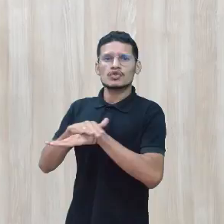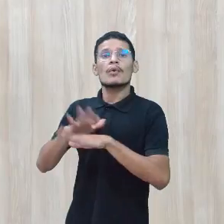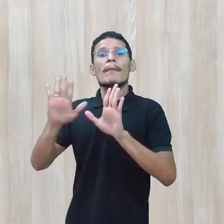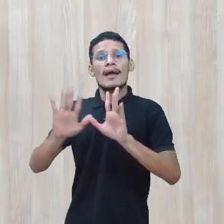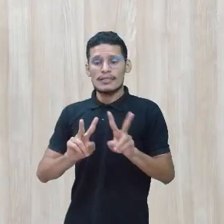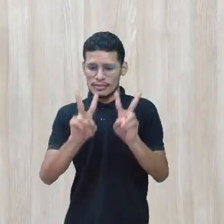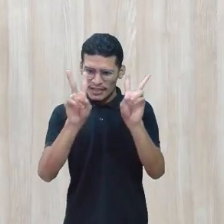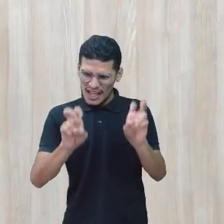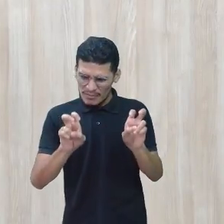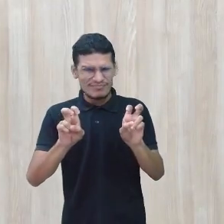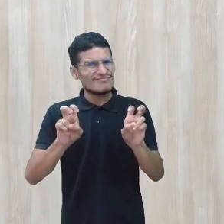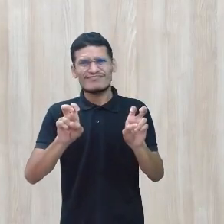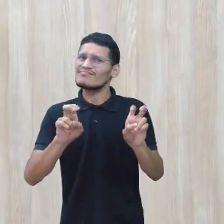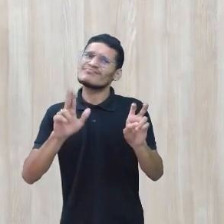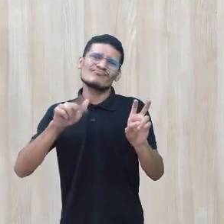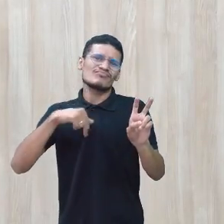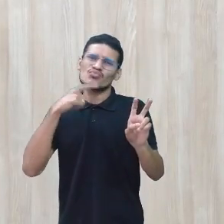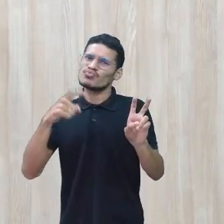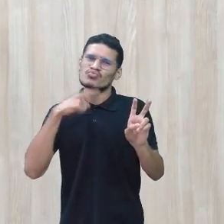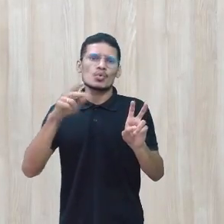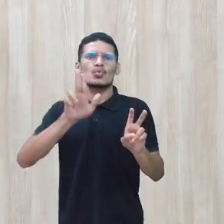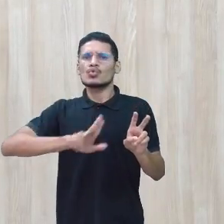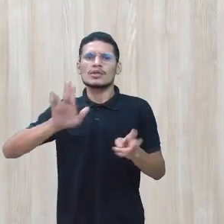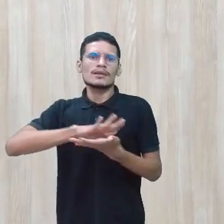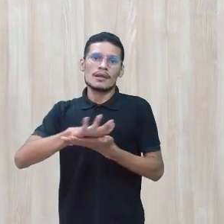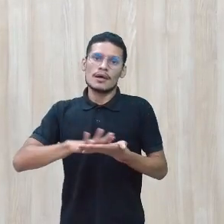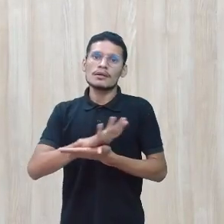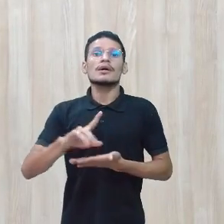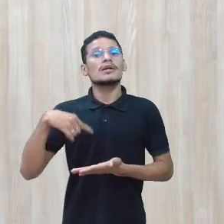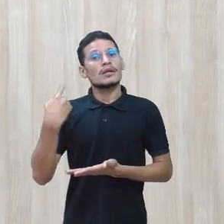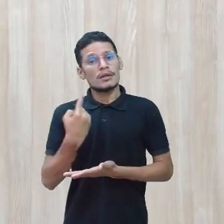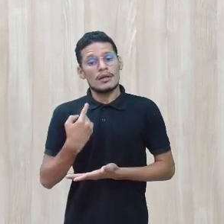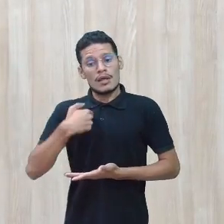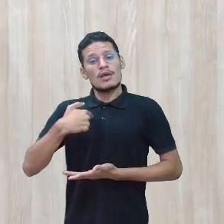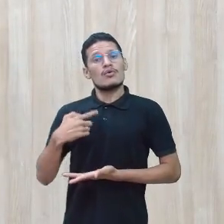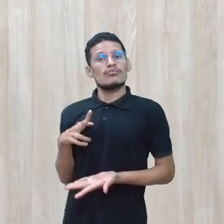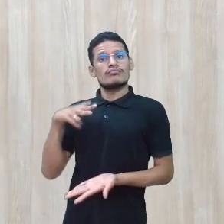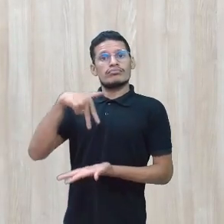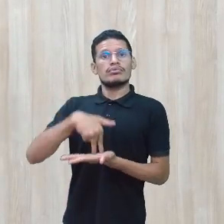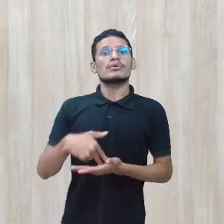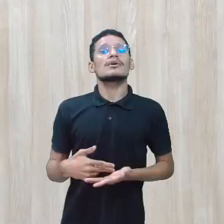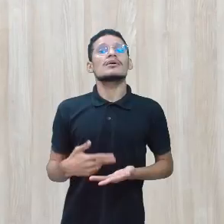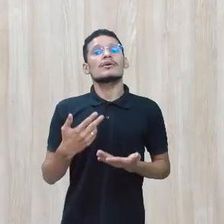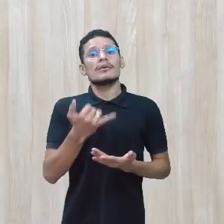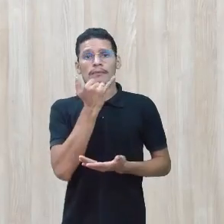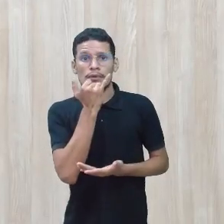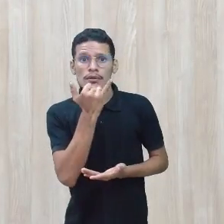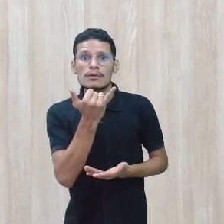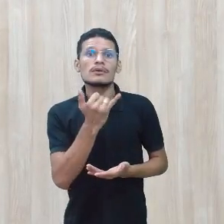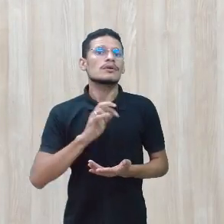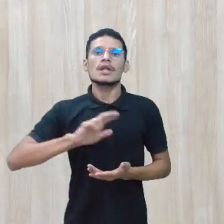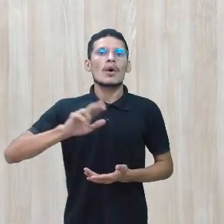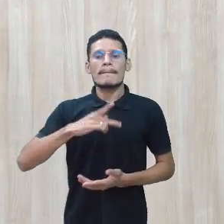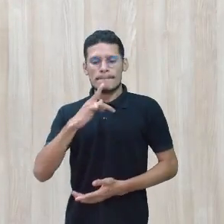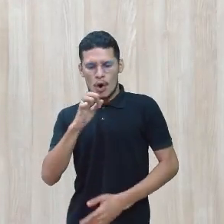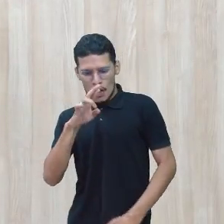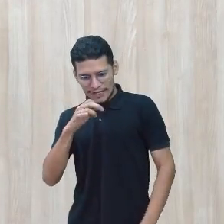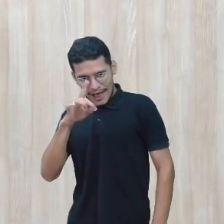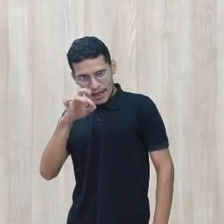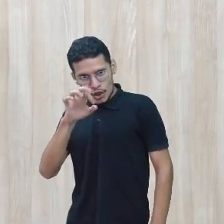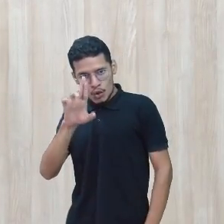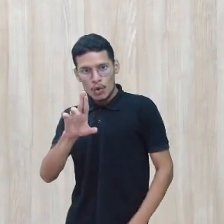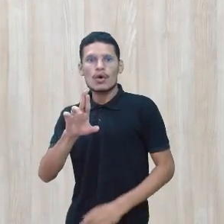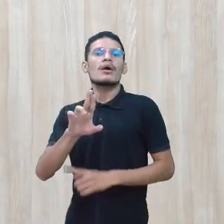ultrapassado. Então eu estou vindo aqui para me retratar e dizer que não é mais Portador de deficiência é pessoa